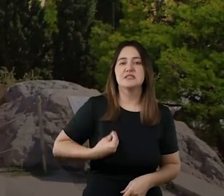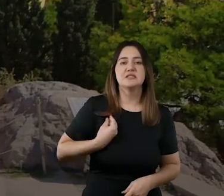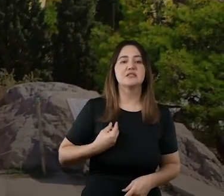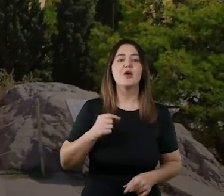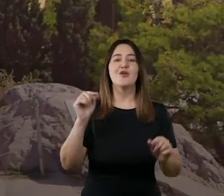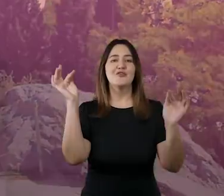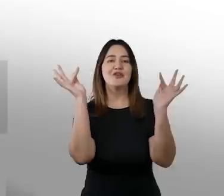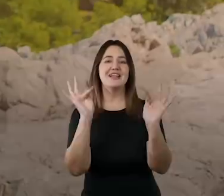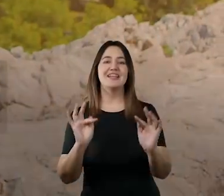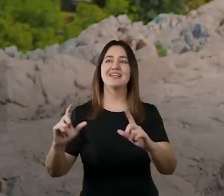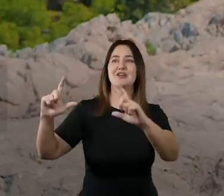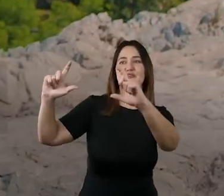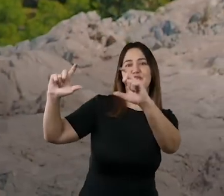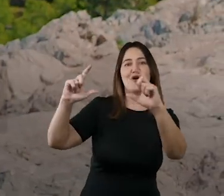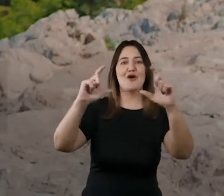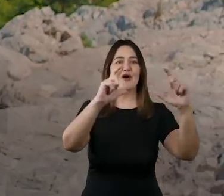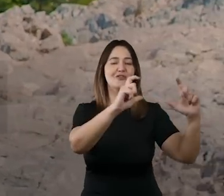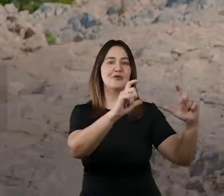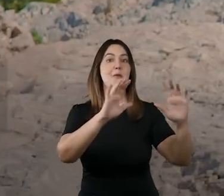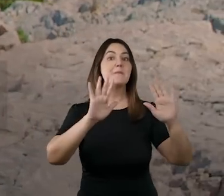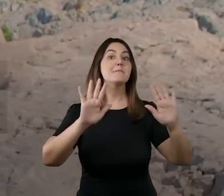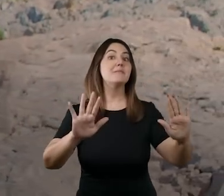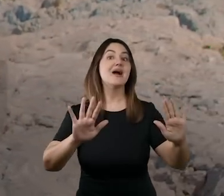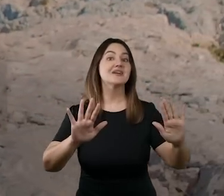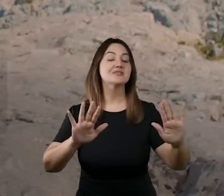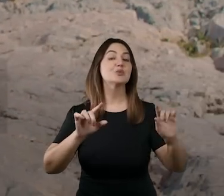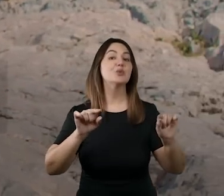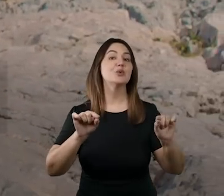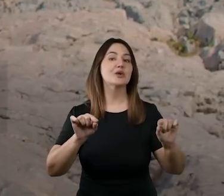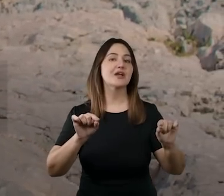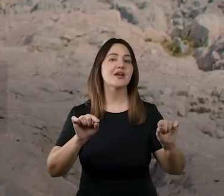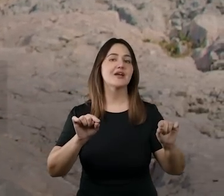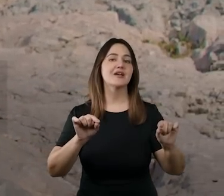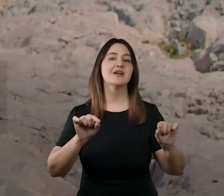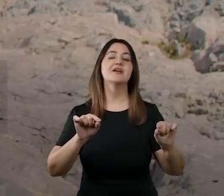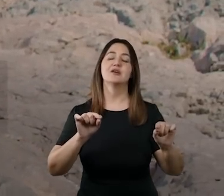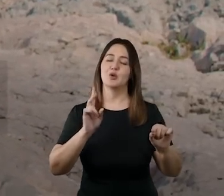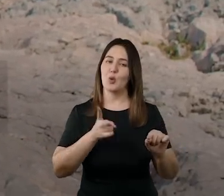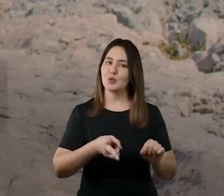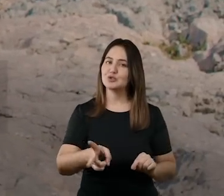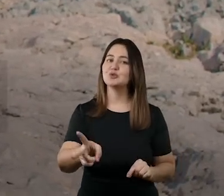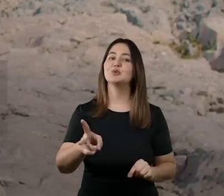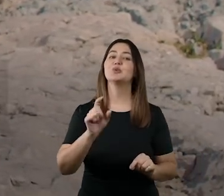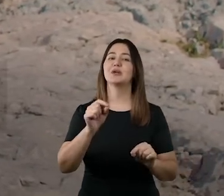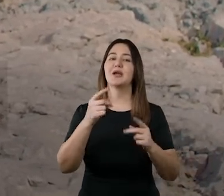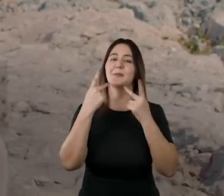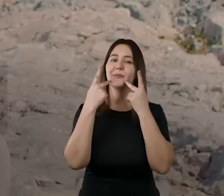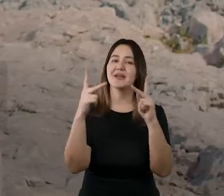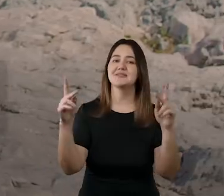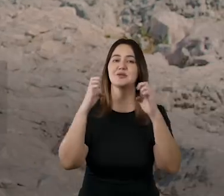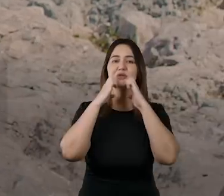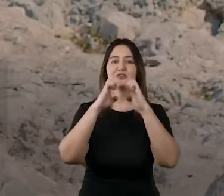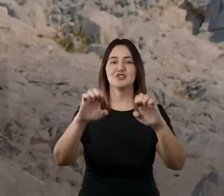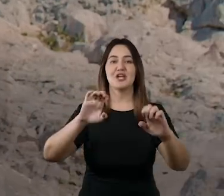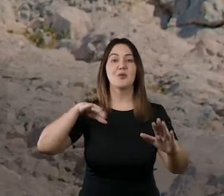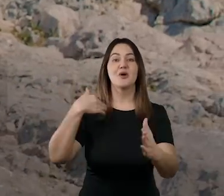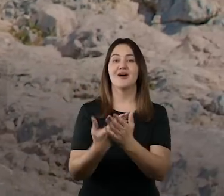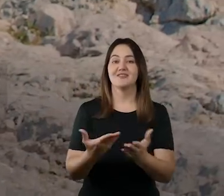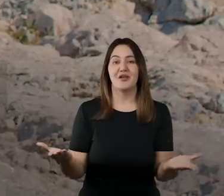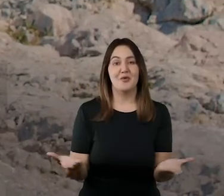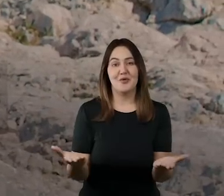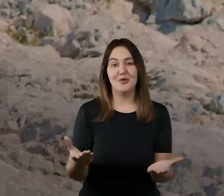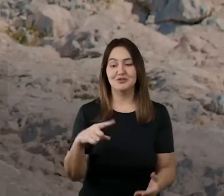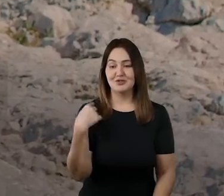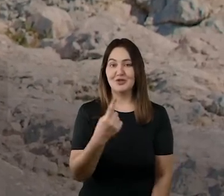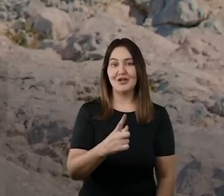procurando a melhor pose. Mas o que não passou foi a mensagem do Evangelho. Ela continua conosco até hoje.